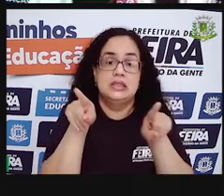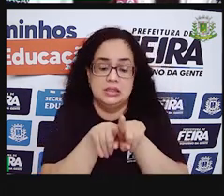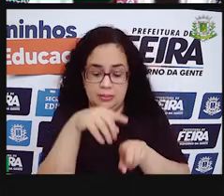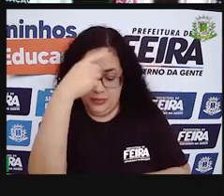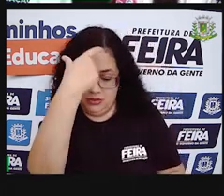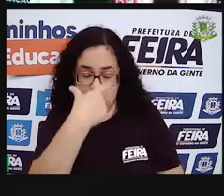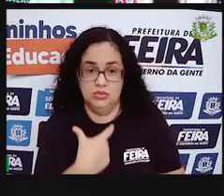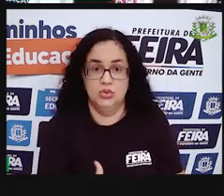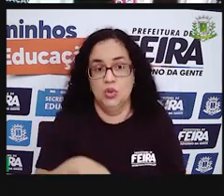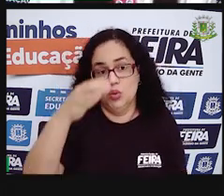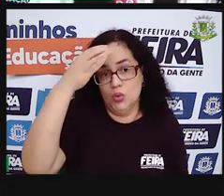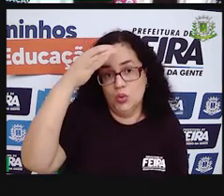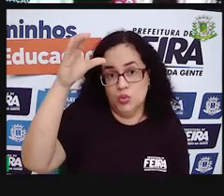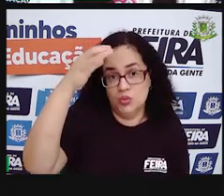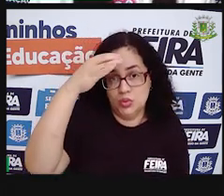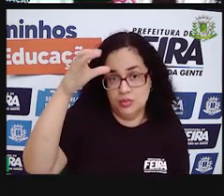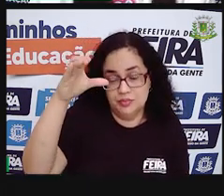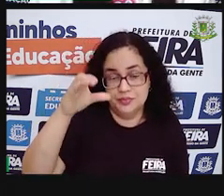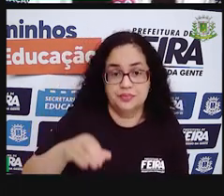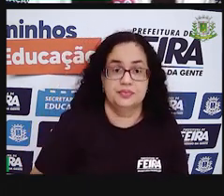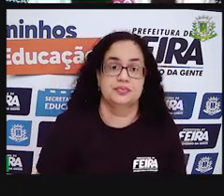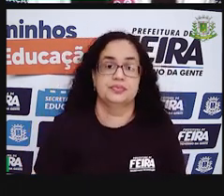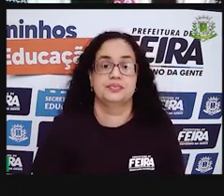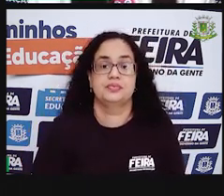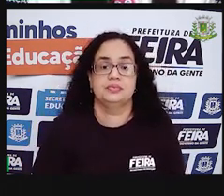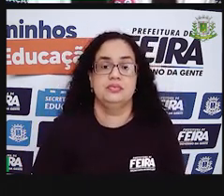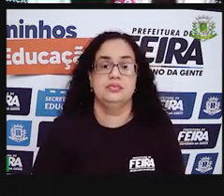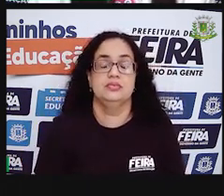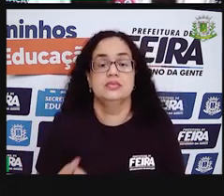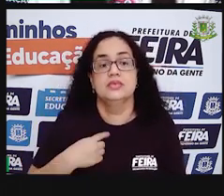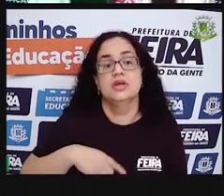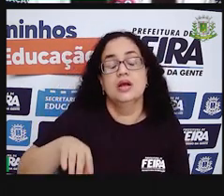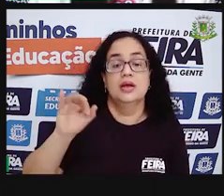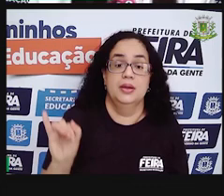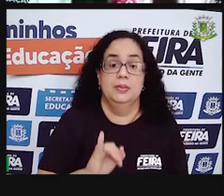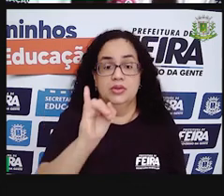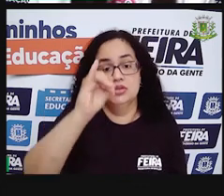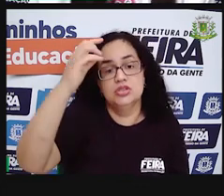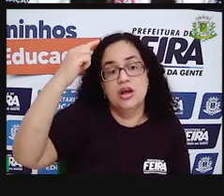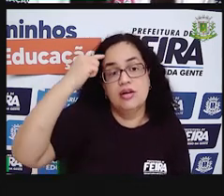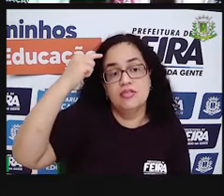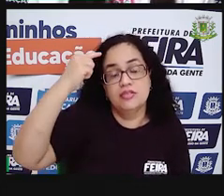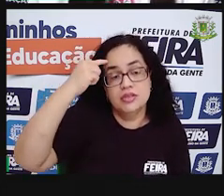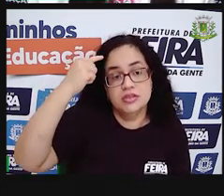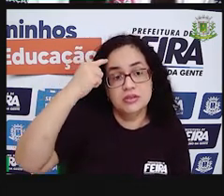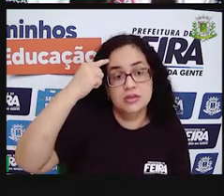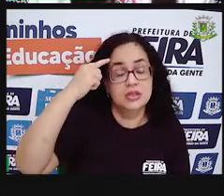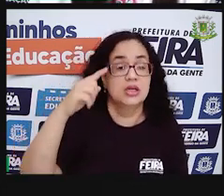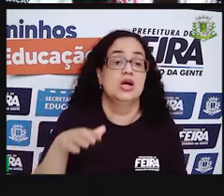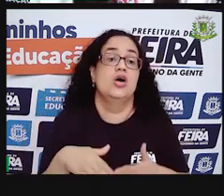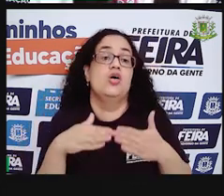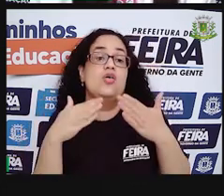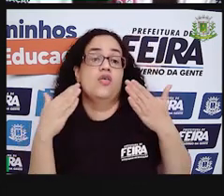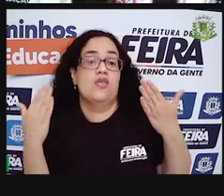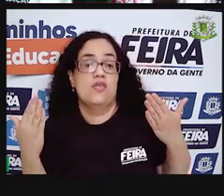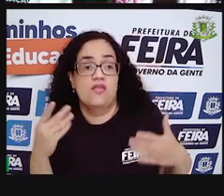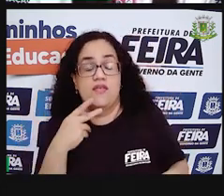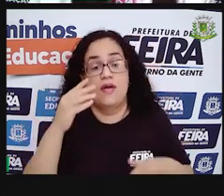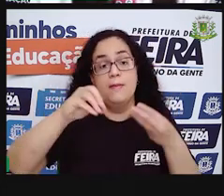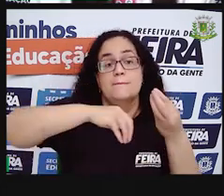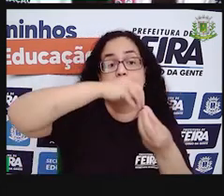cultural dessas etnias. E aí é bem importante a gente pensar que quando se fala